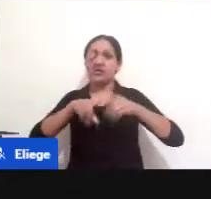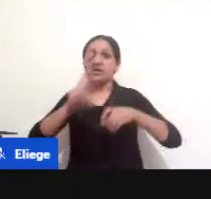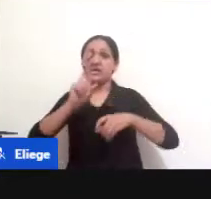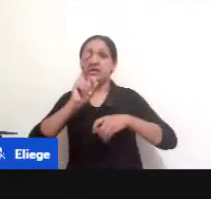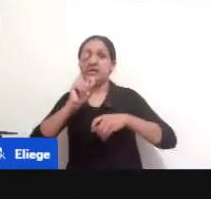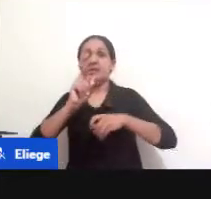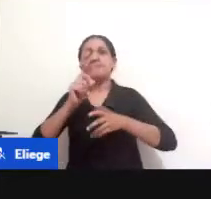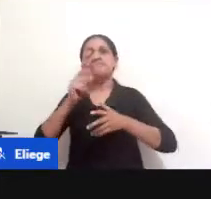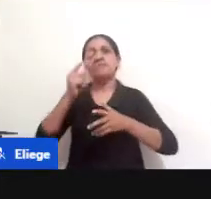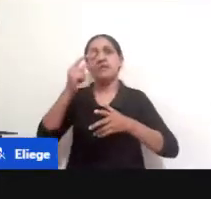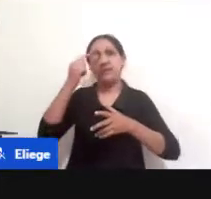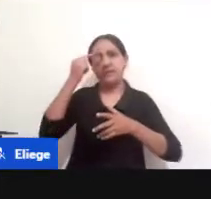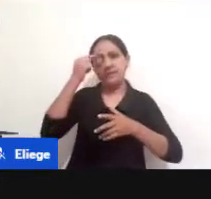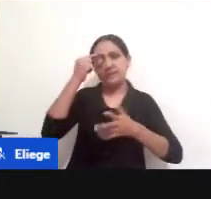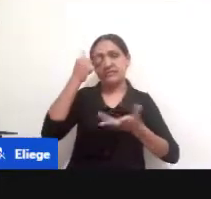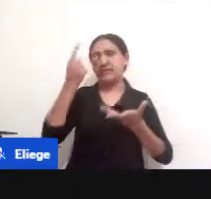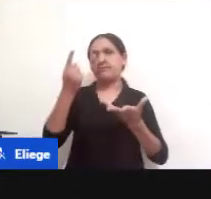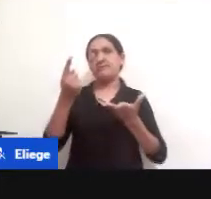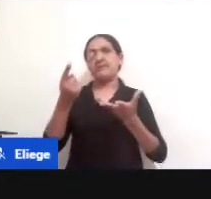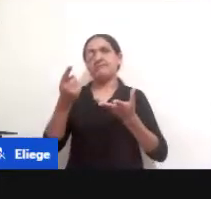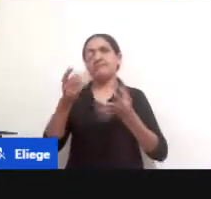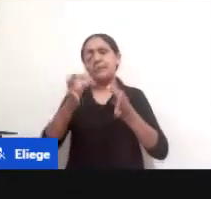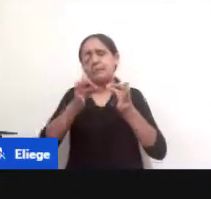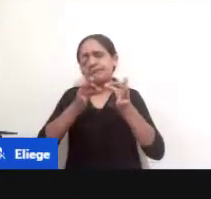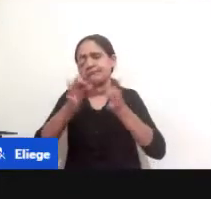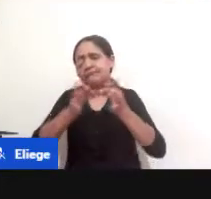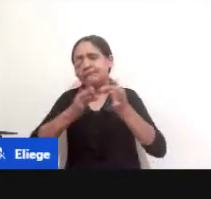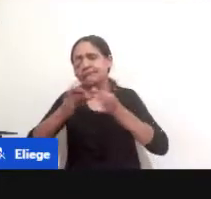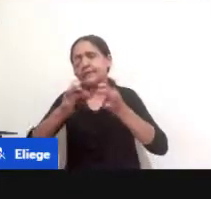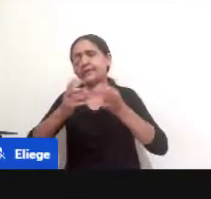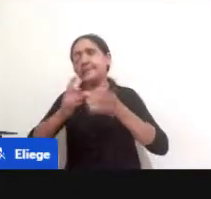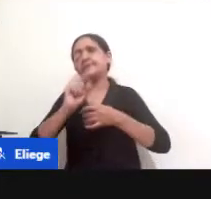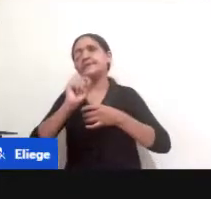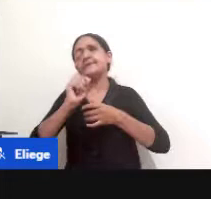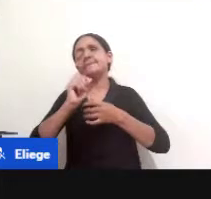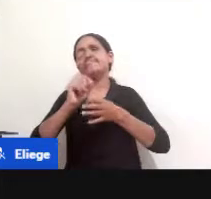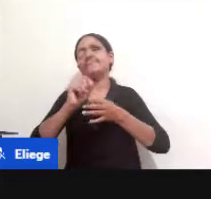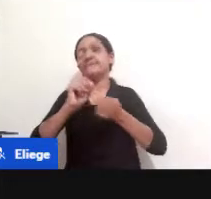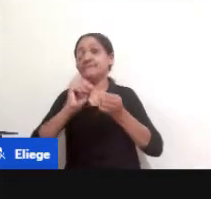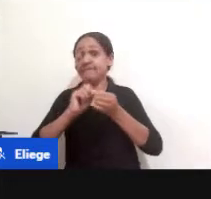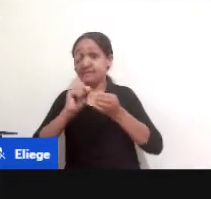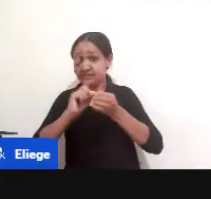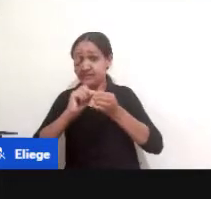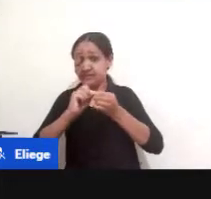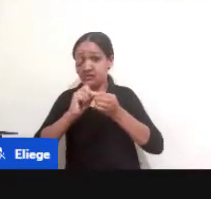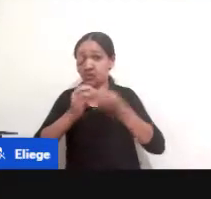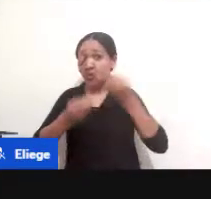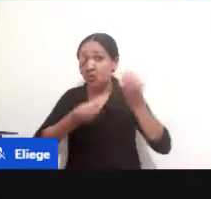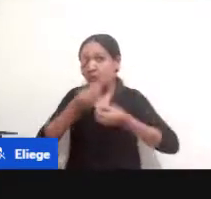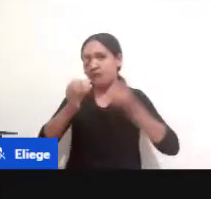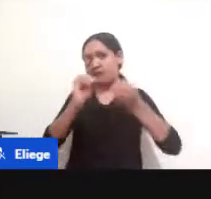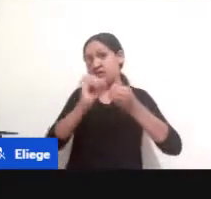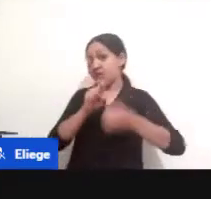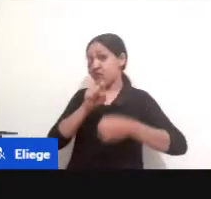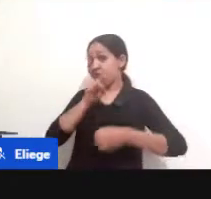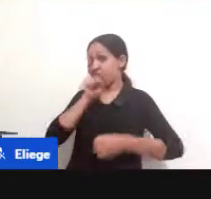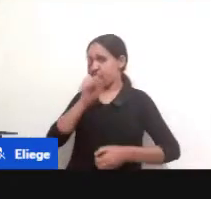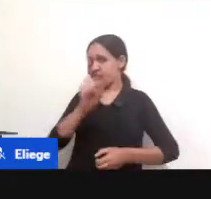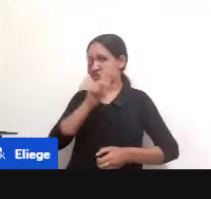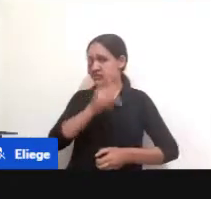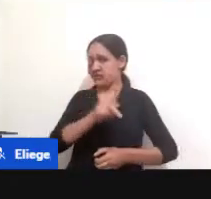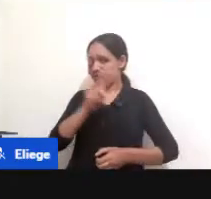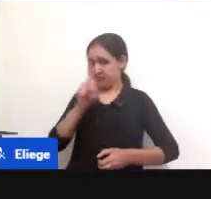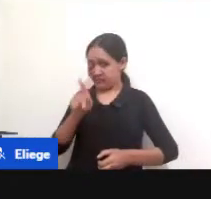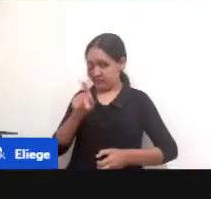achar a forma de fazer isso, quem vai pensar na maneira de fazer isso, é você, professor. Apesar que